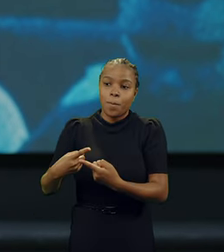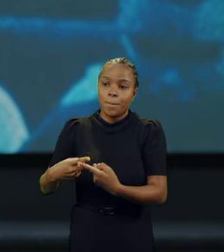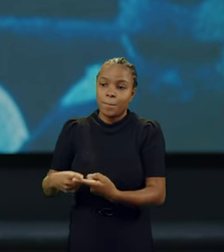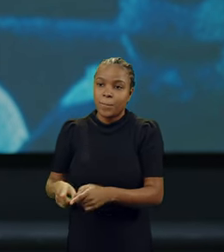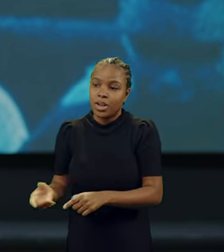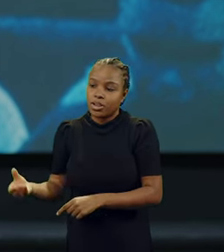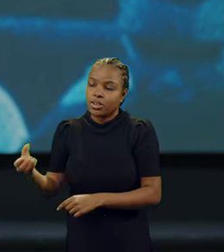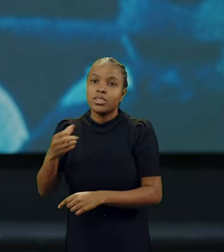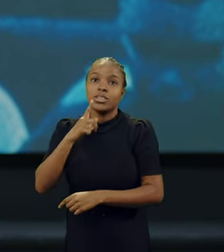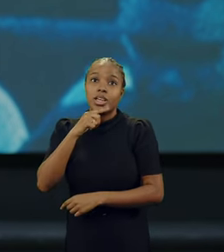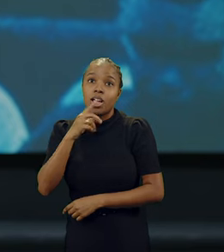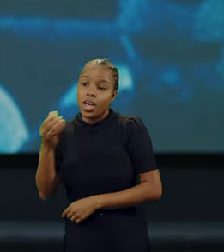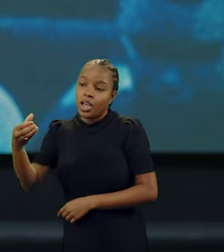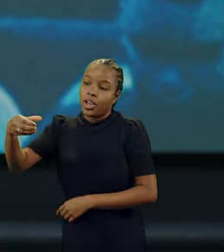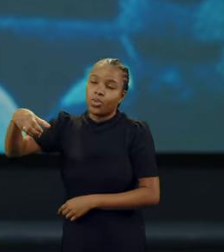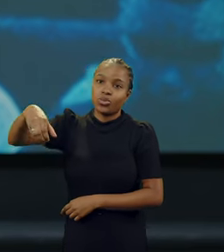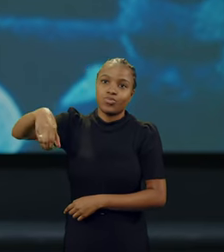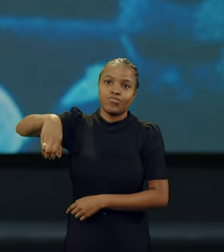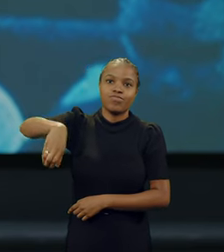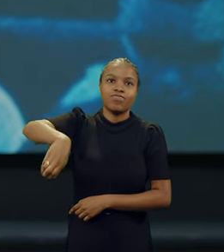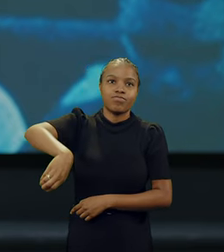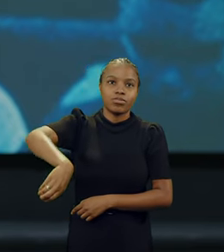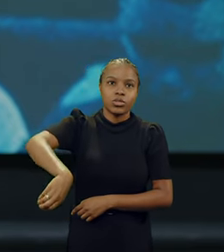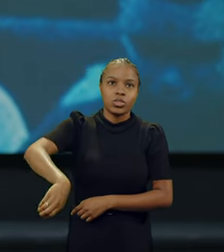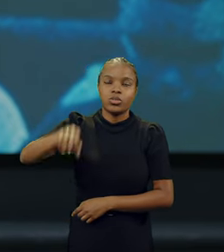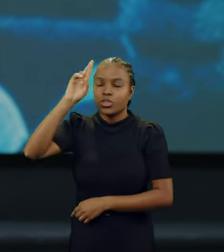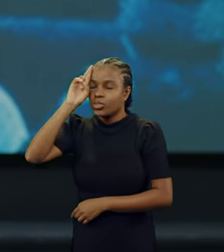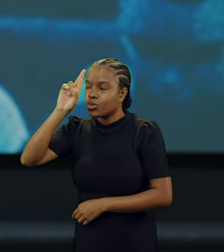derramou-a perante o Senhor.